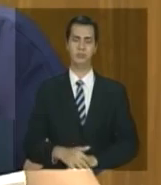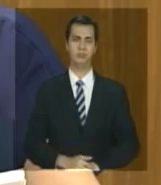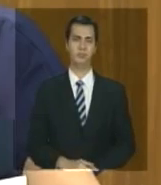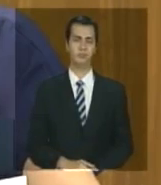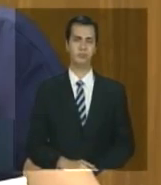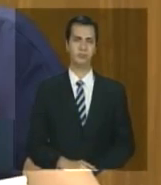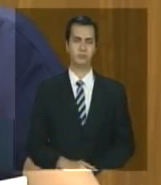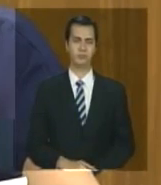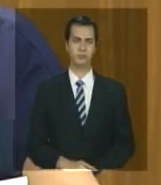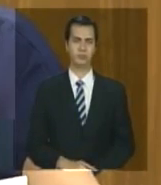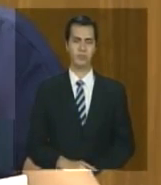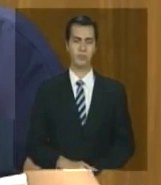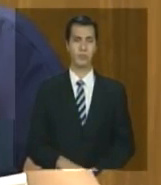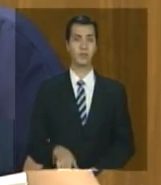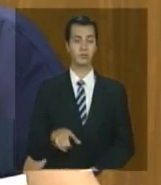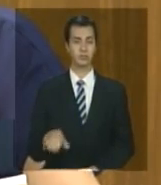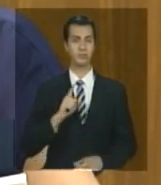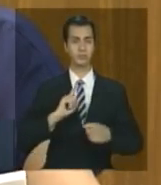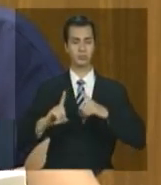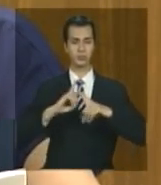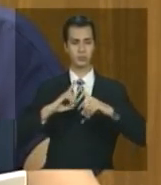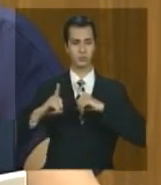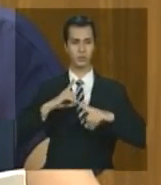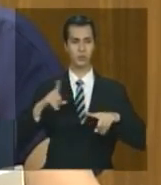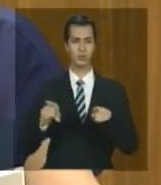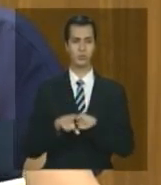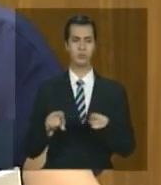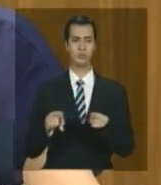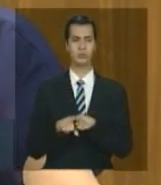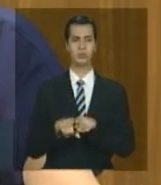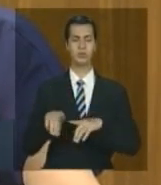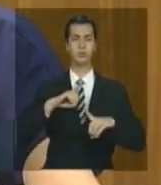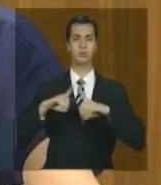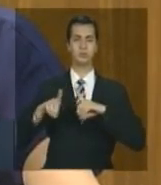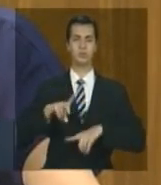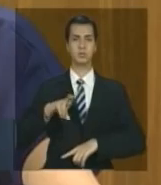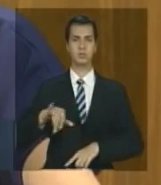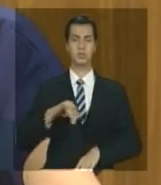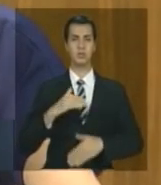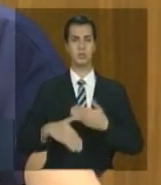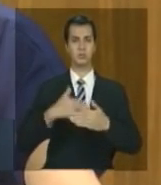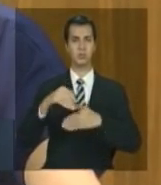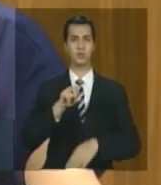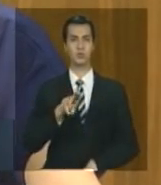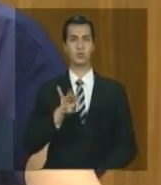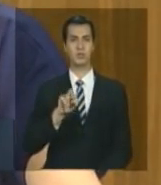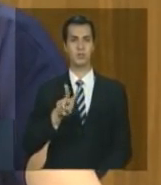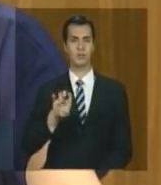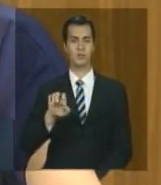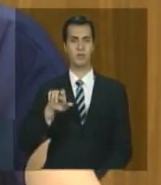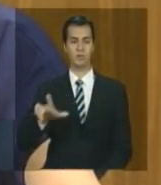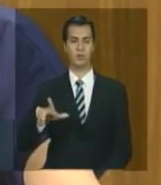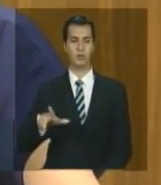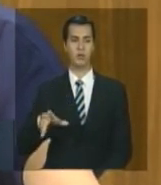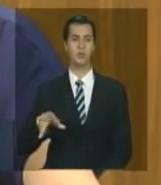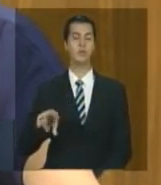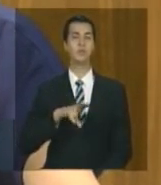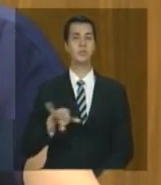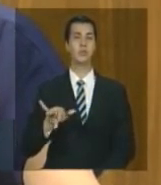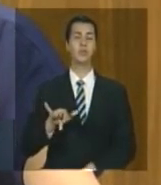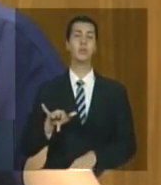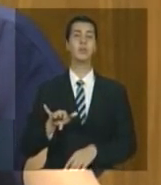Abordaremos também nesse bloco, quando tratar no desenvolvimento sustentável, também o cumprimento das metas de desenvolvimento